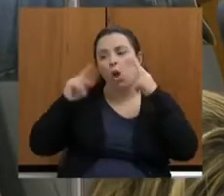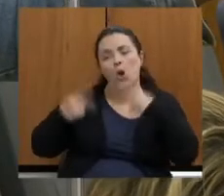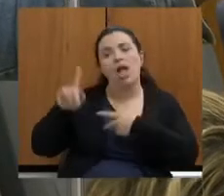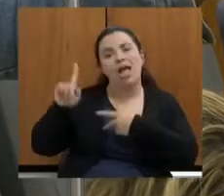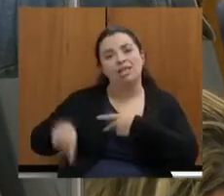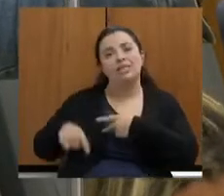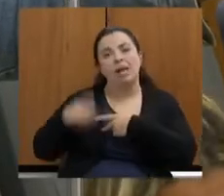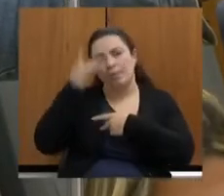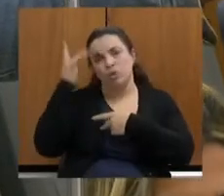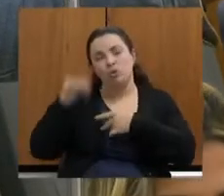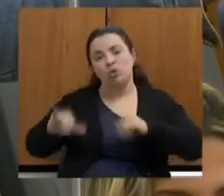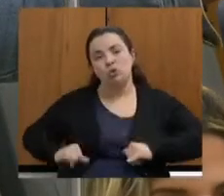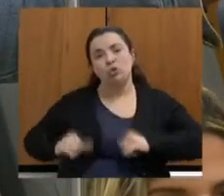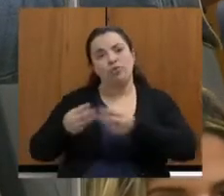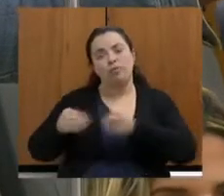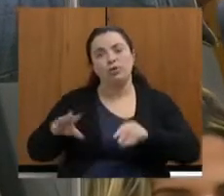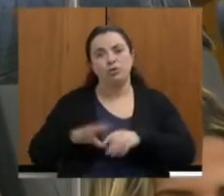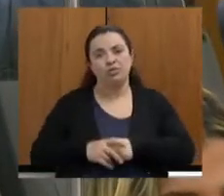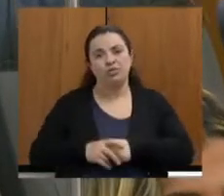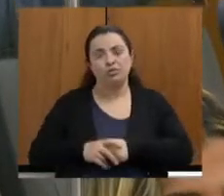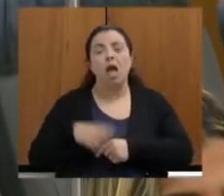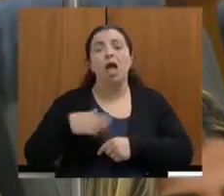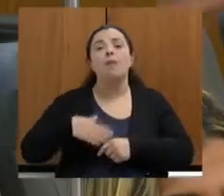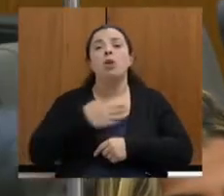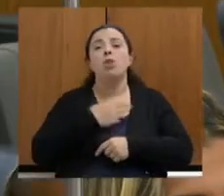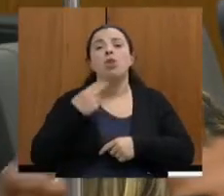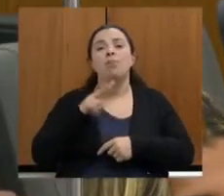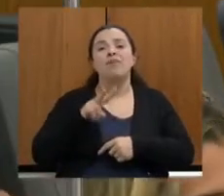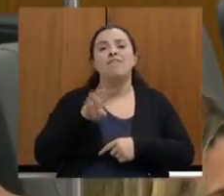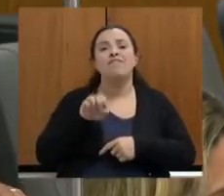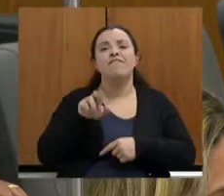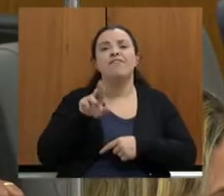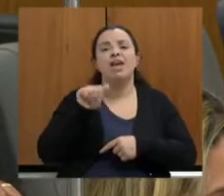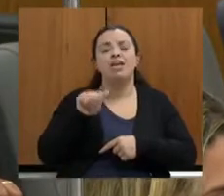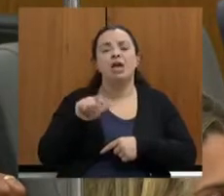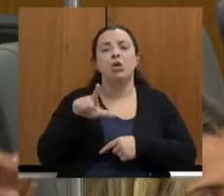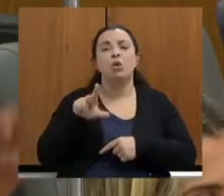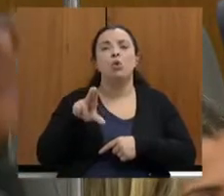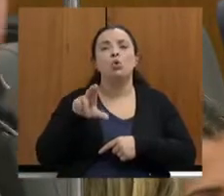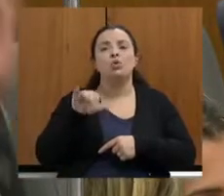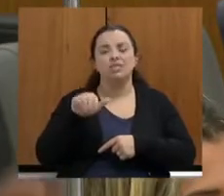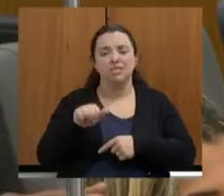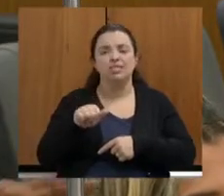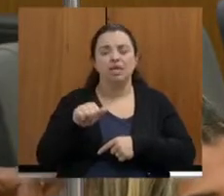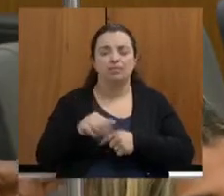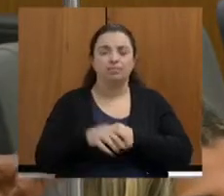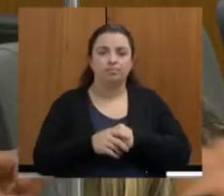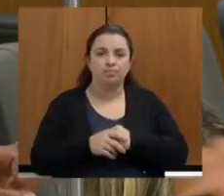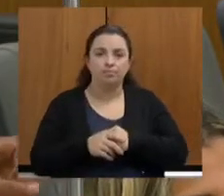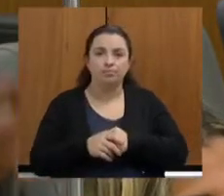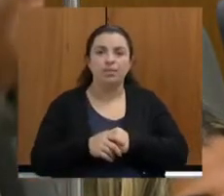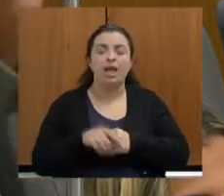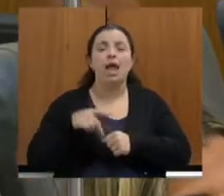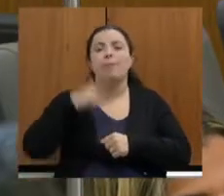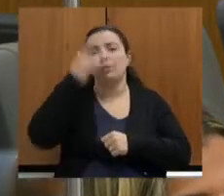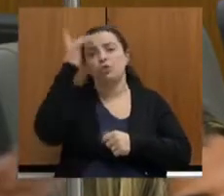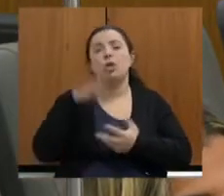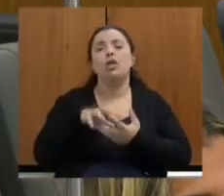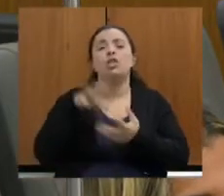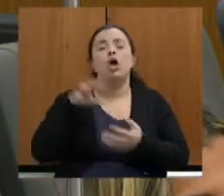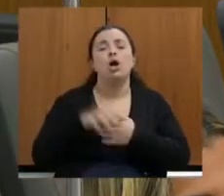atingida é a dona Creusa aqui e as pessoas idosas cartão do ave